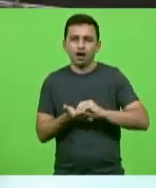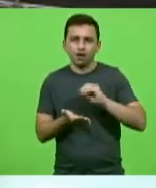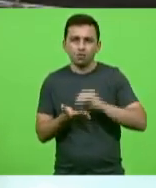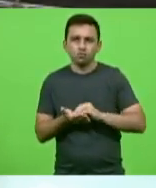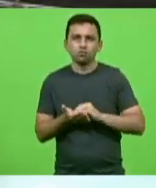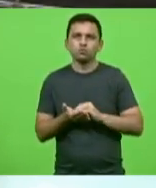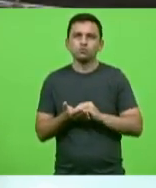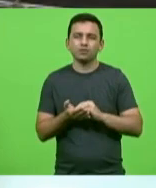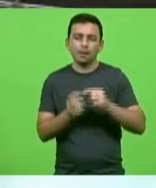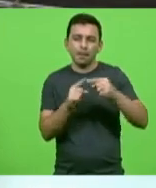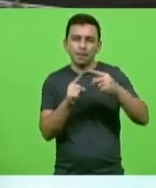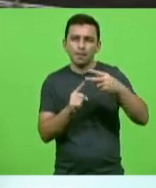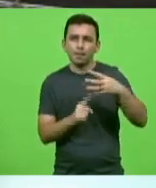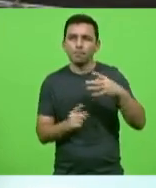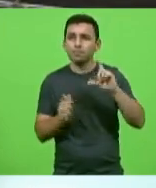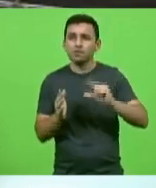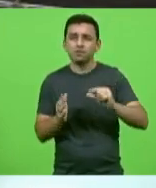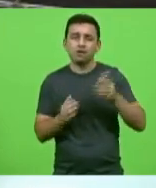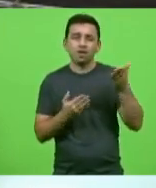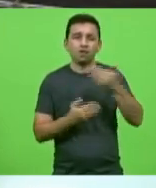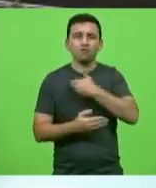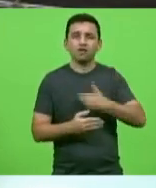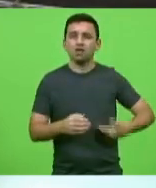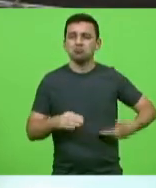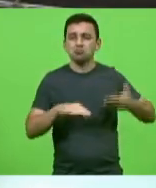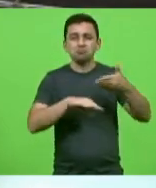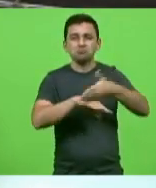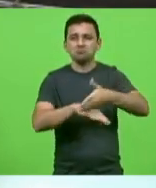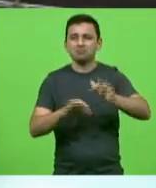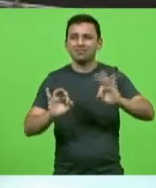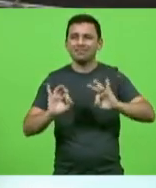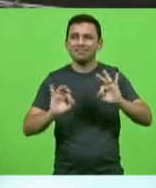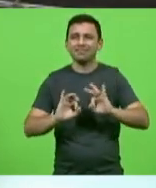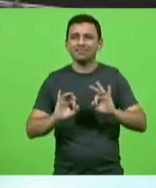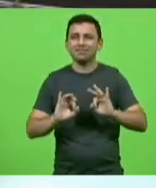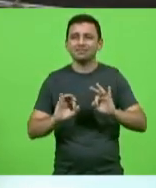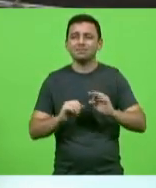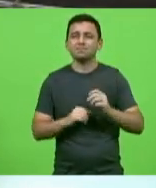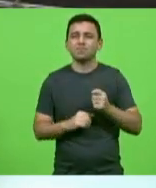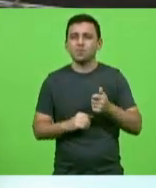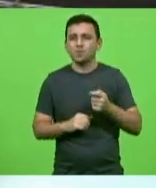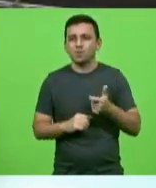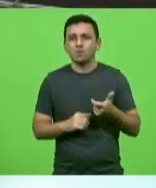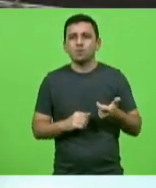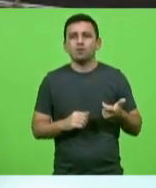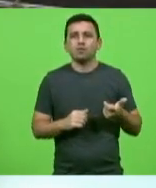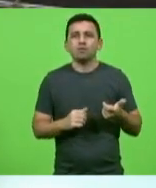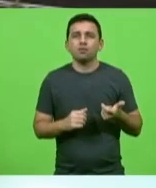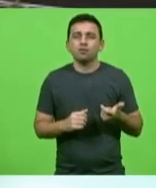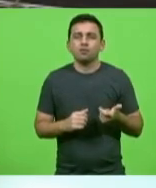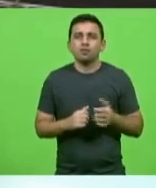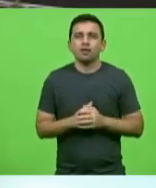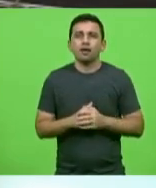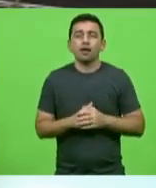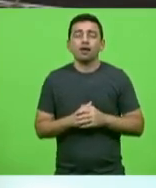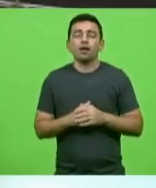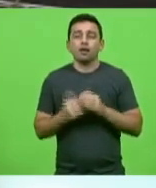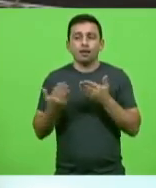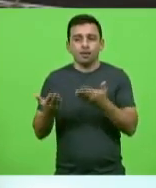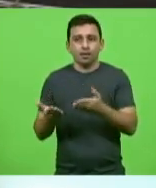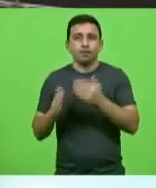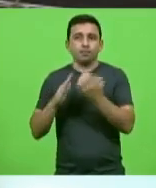de evidências mínimos de participação do governador nas tratativas preliminares com a